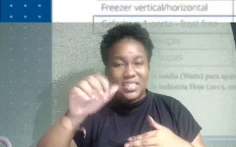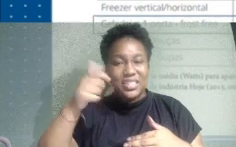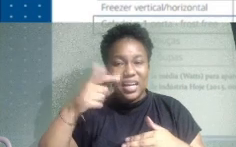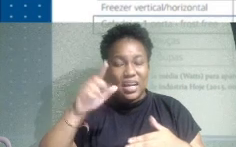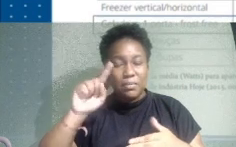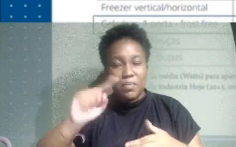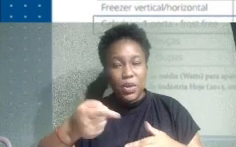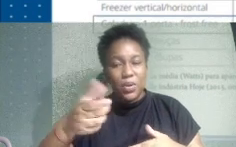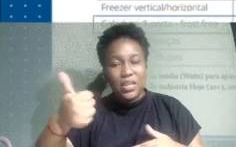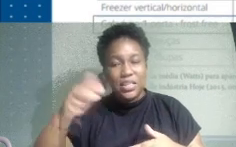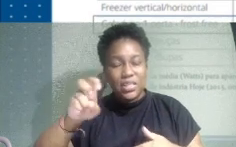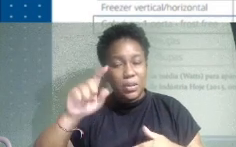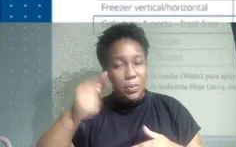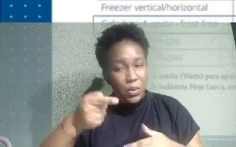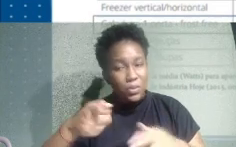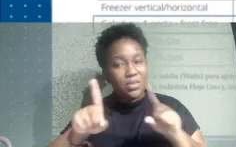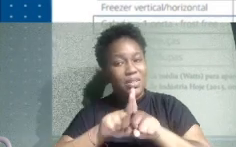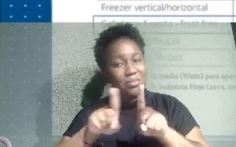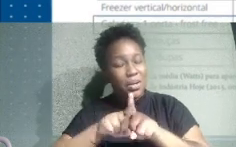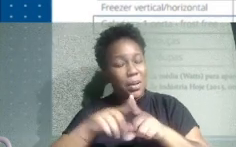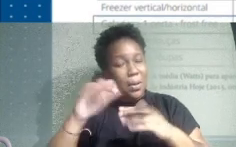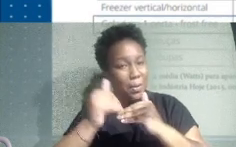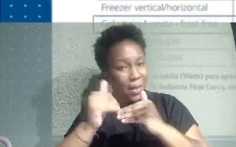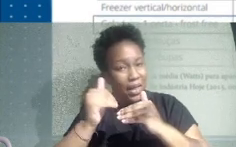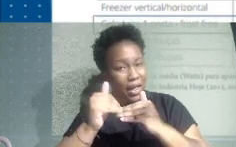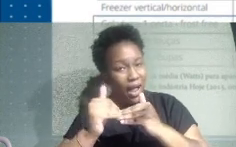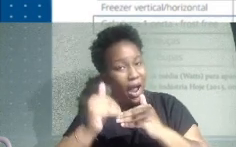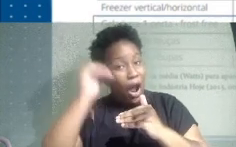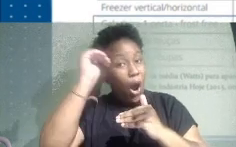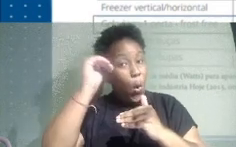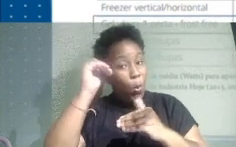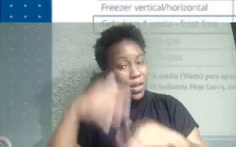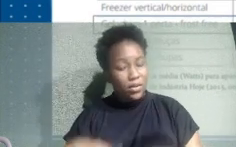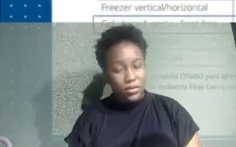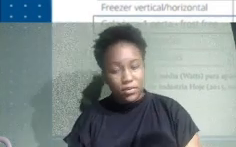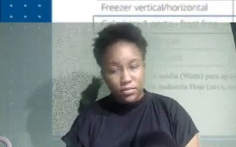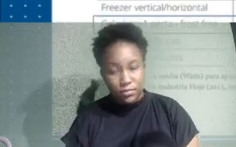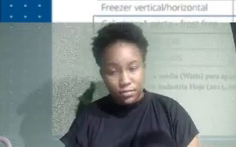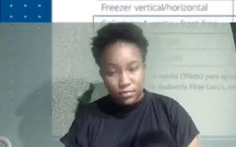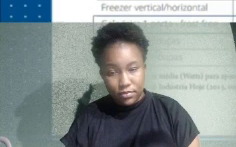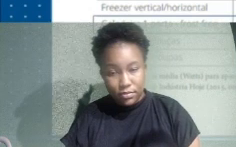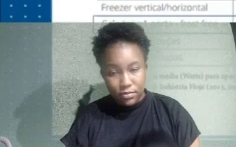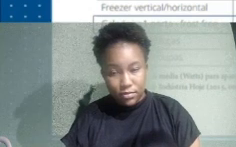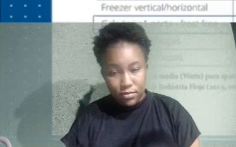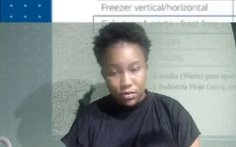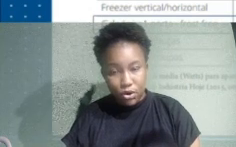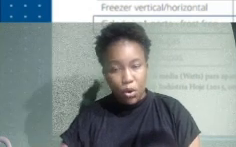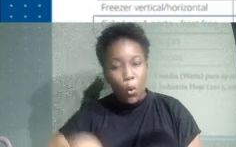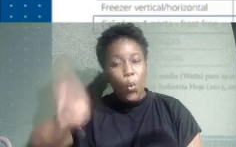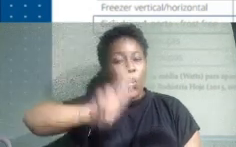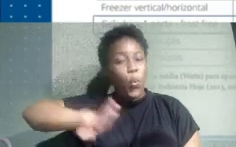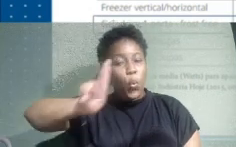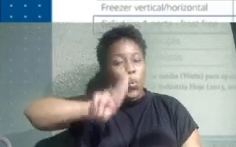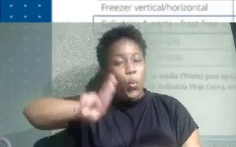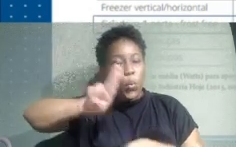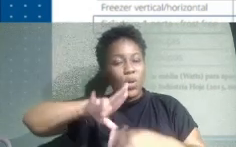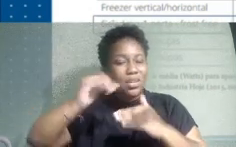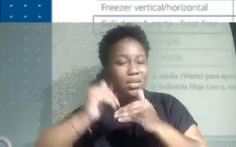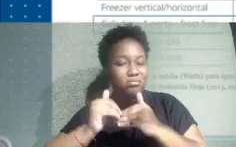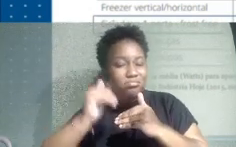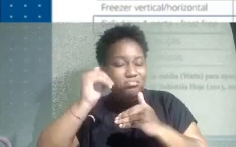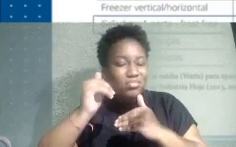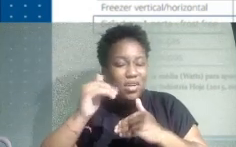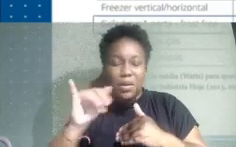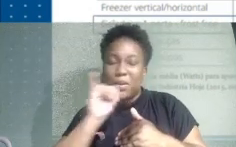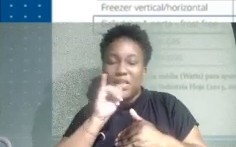potência, ela também é alta. Só que mesmo... mas o uso também é alto. Dá uma olhadinha, ó. Então, se eu tenho, por exemplo,